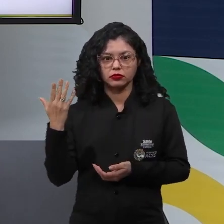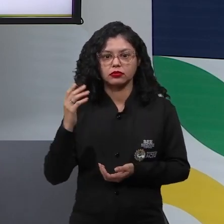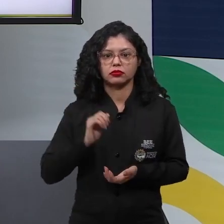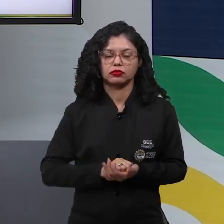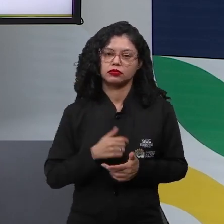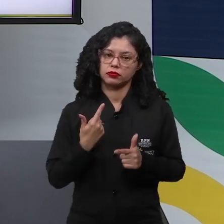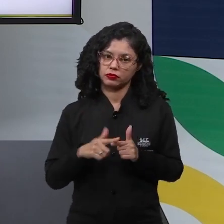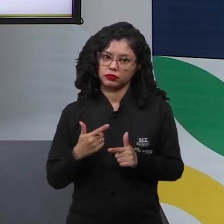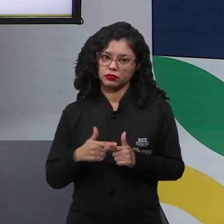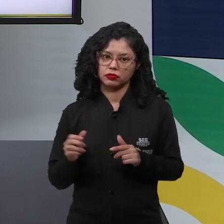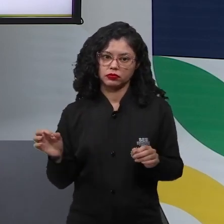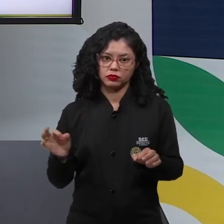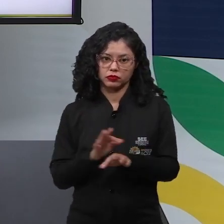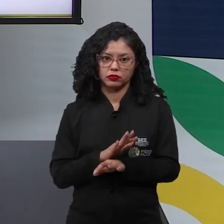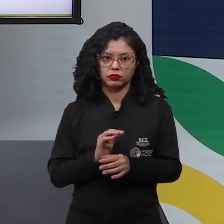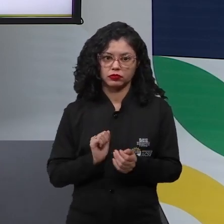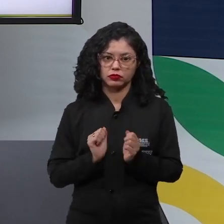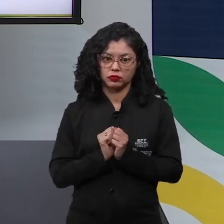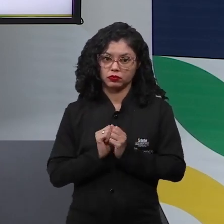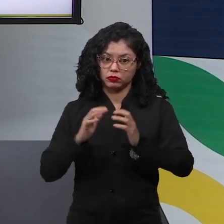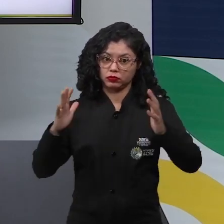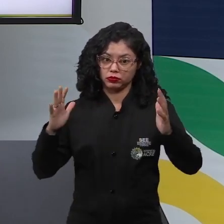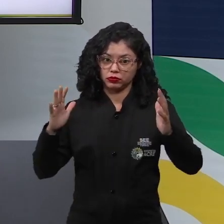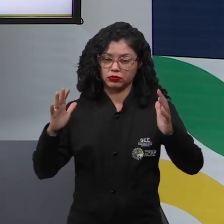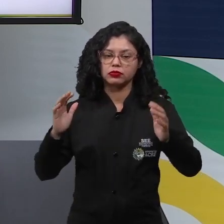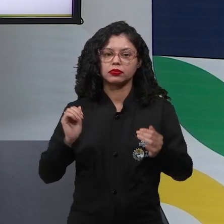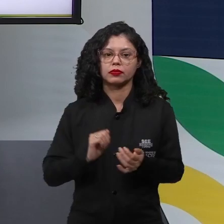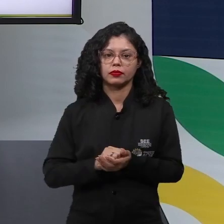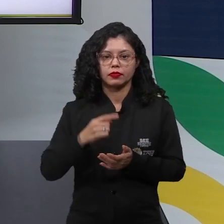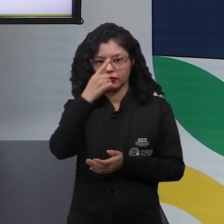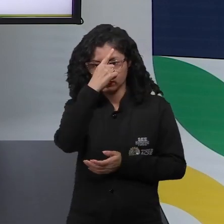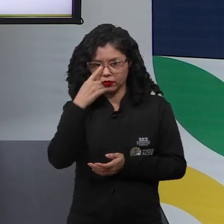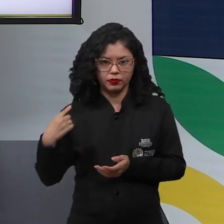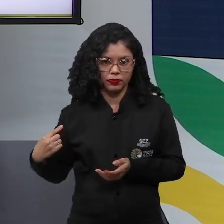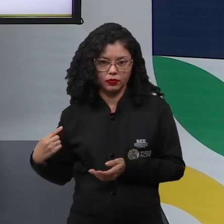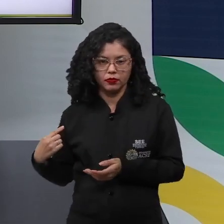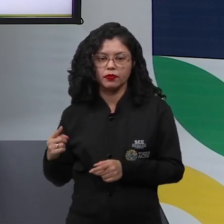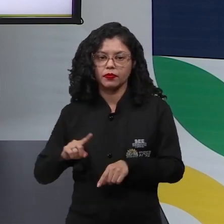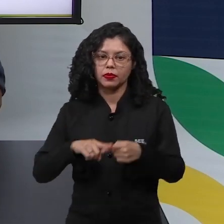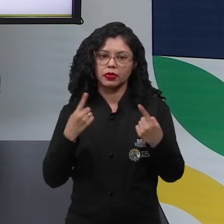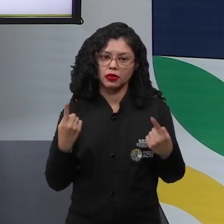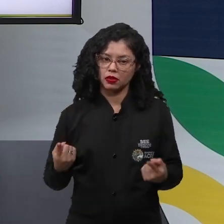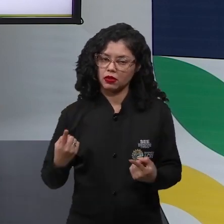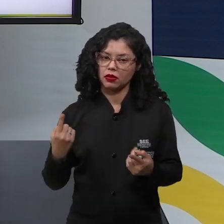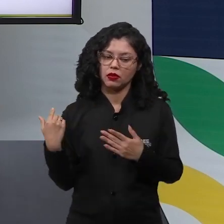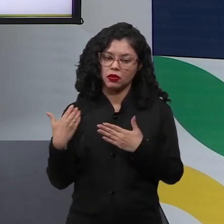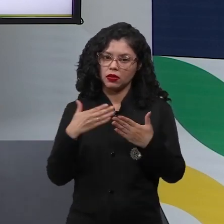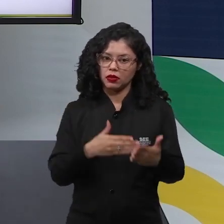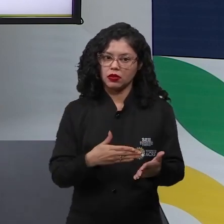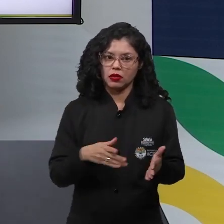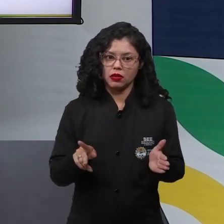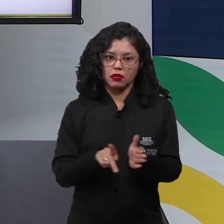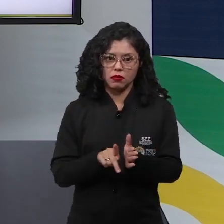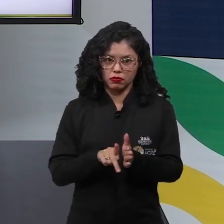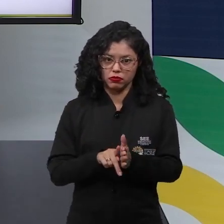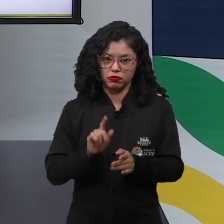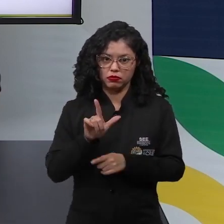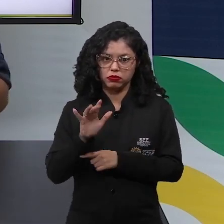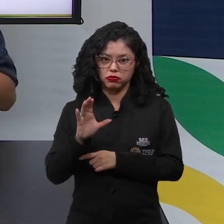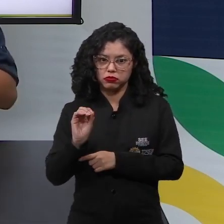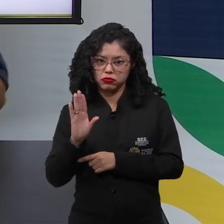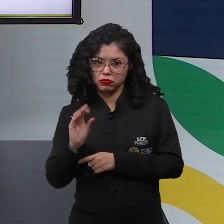acidente. Ele acabou explodindo essa barra de ferro que atravessou seu crânio, mais especificamente no seu lobo